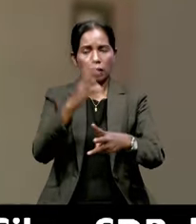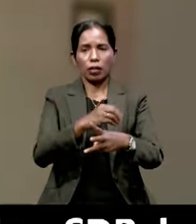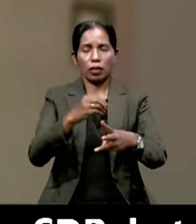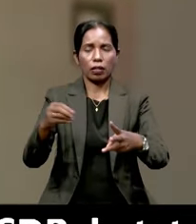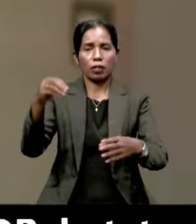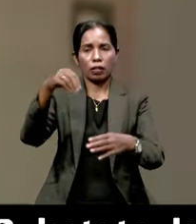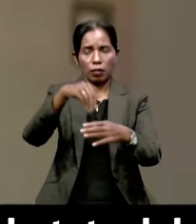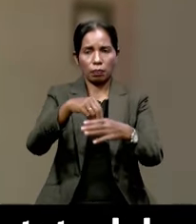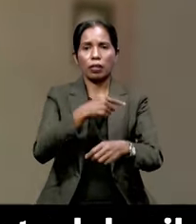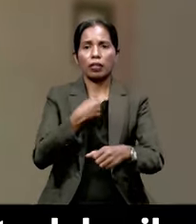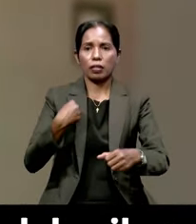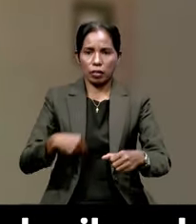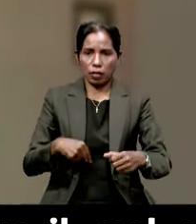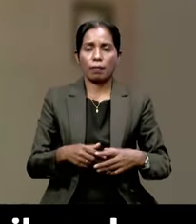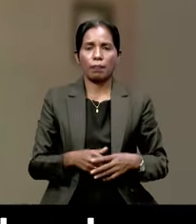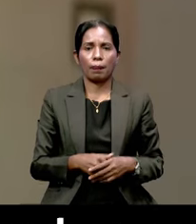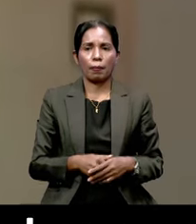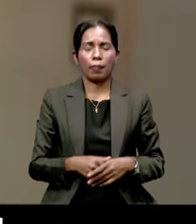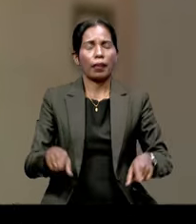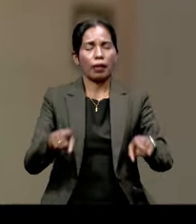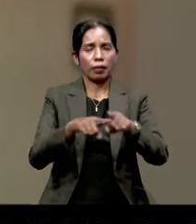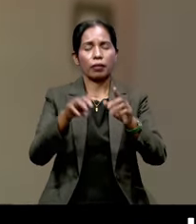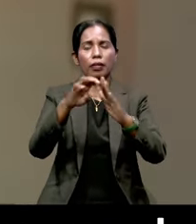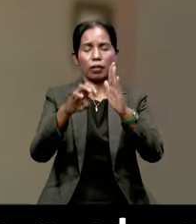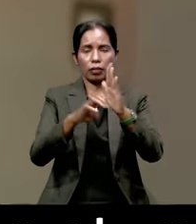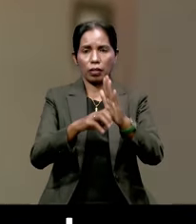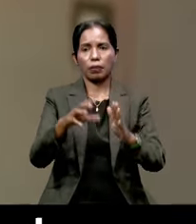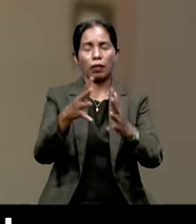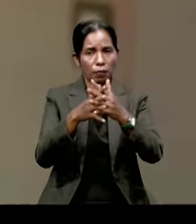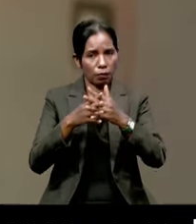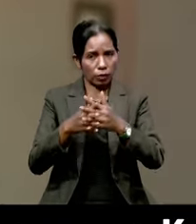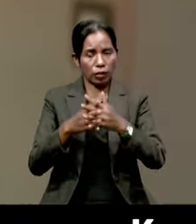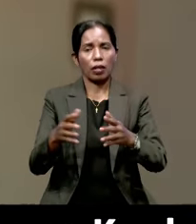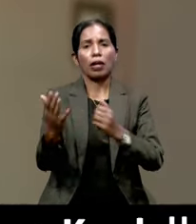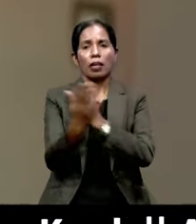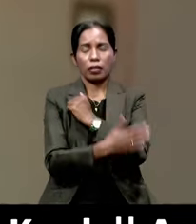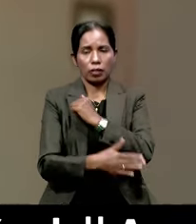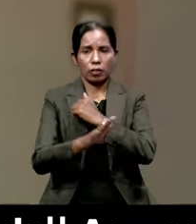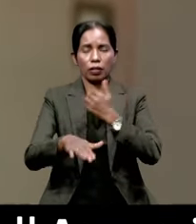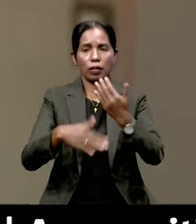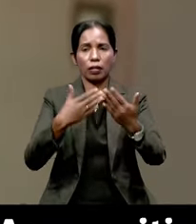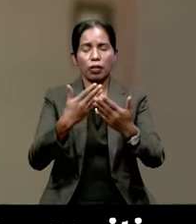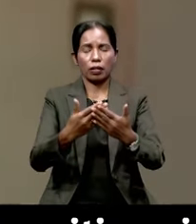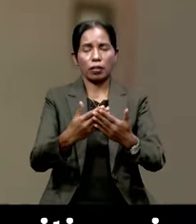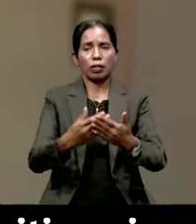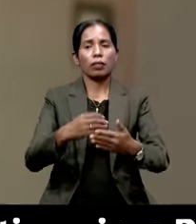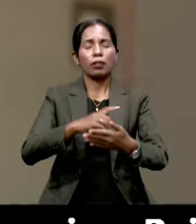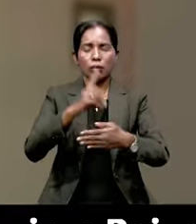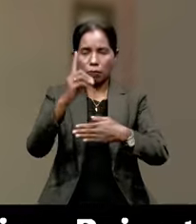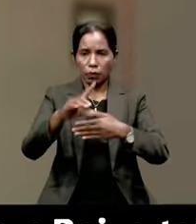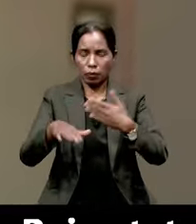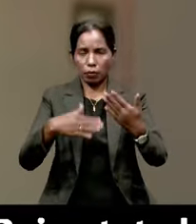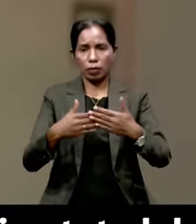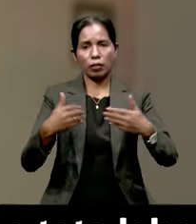parte da Rússia. Mas a nação Sira é nos Estados Unidos da América, na nação Sira Selo, se faz um avião avançado Sira, que lá tem